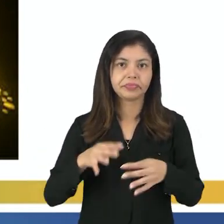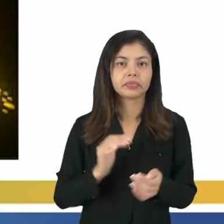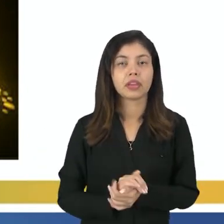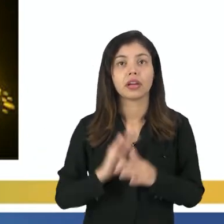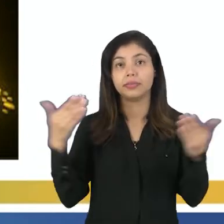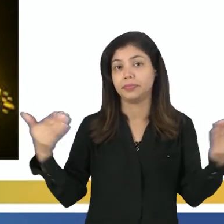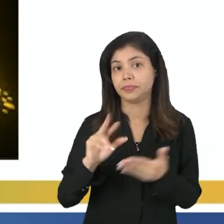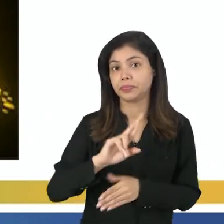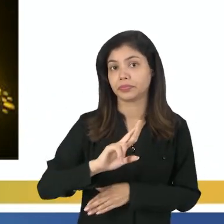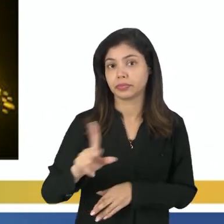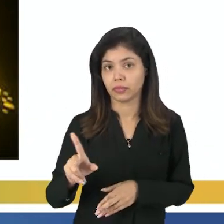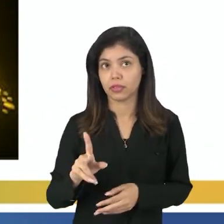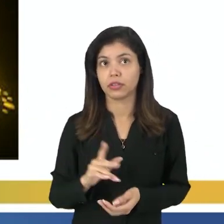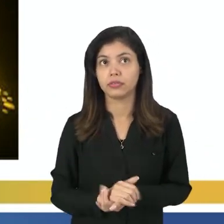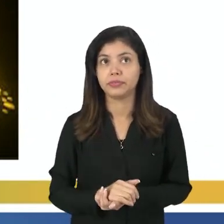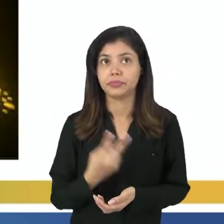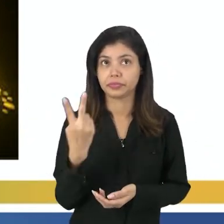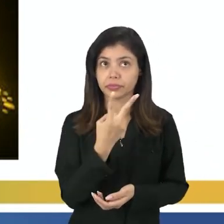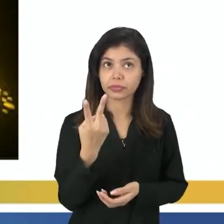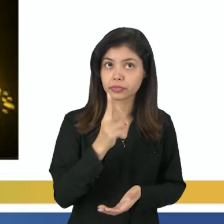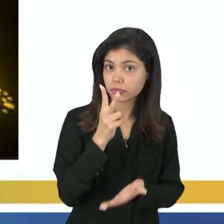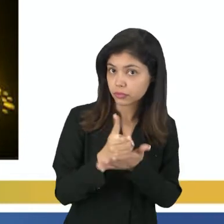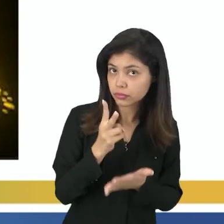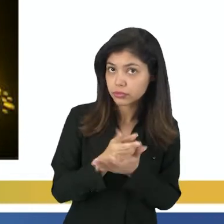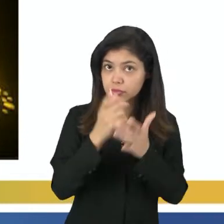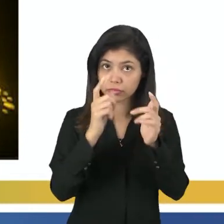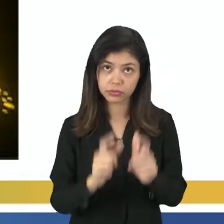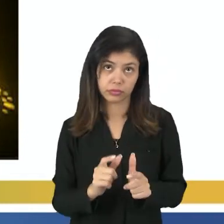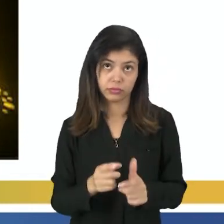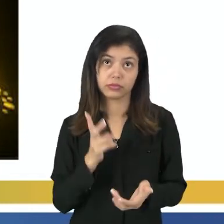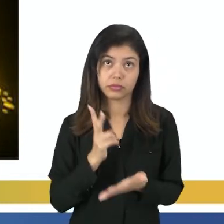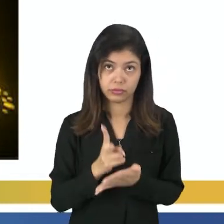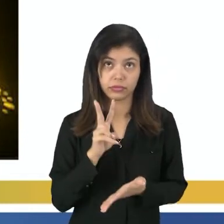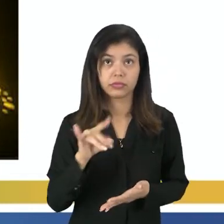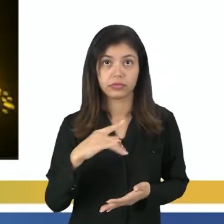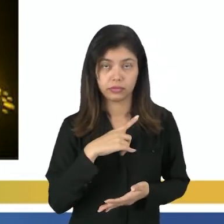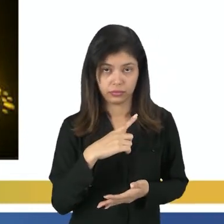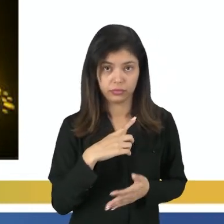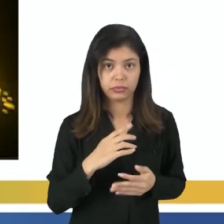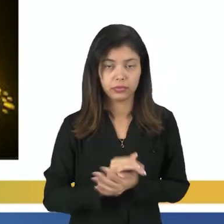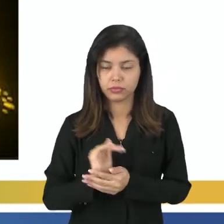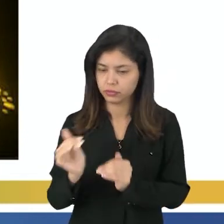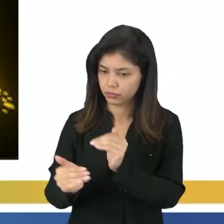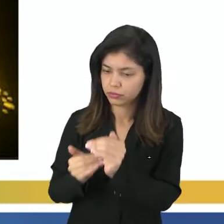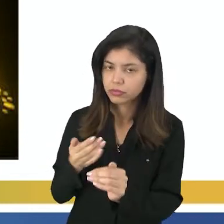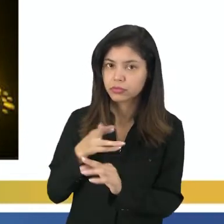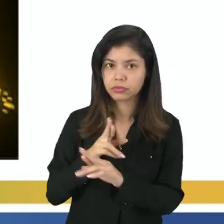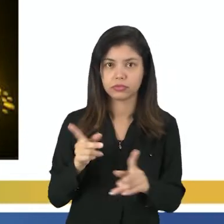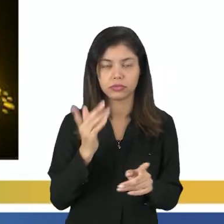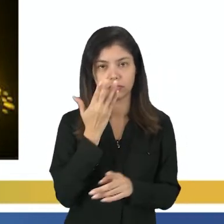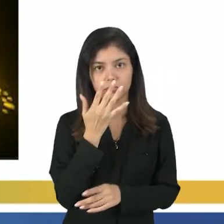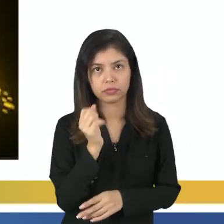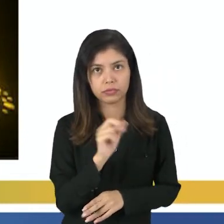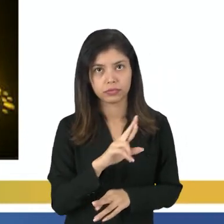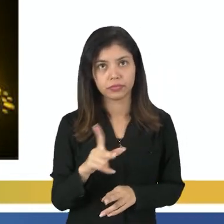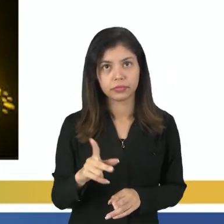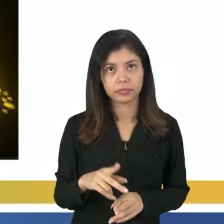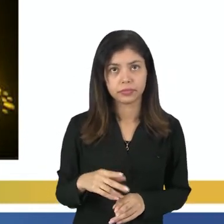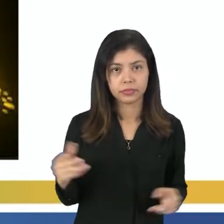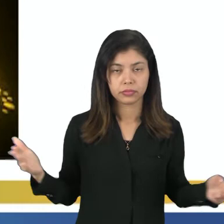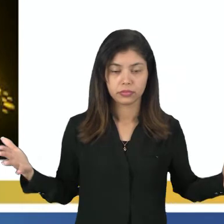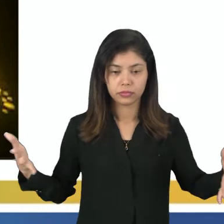cor. Agora é diferente de eu colocar duas cores no mesmo lugar, aí realmente aí vai ter um processo aí que vai formar uma cor diferente, mas